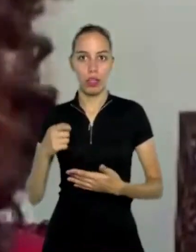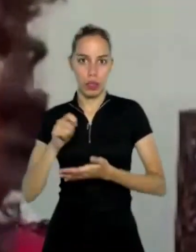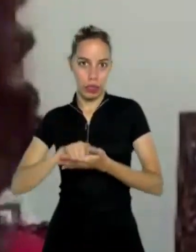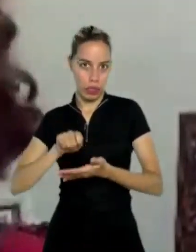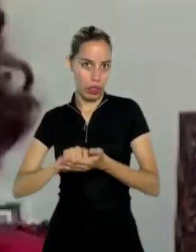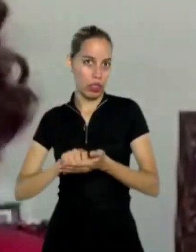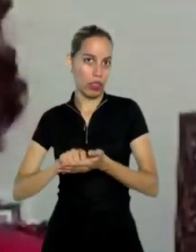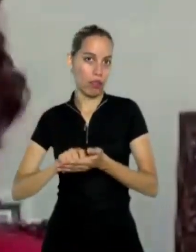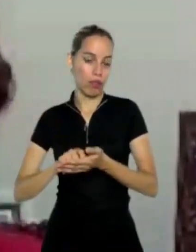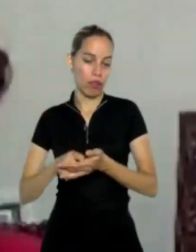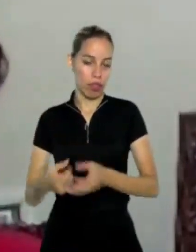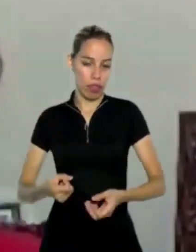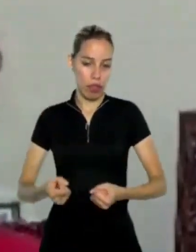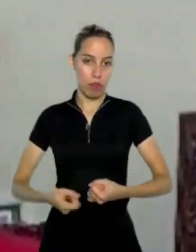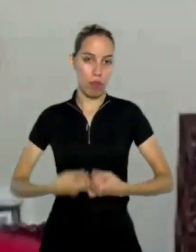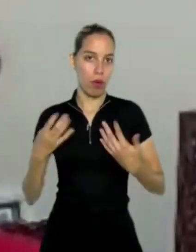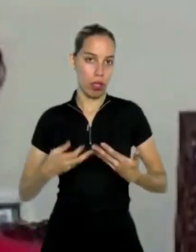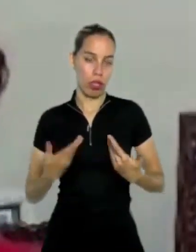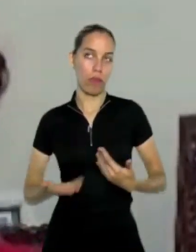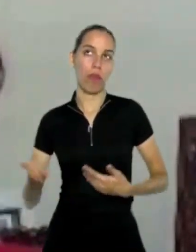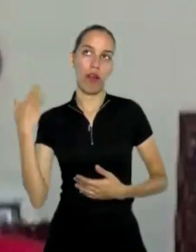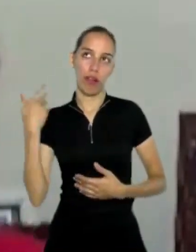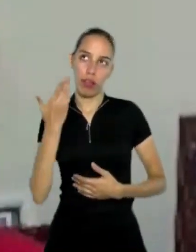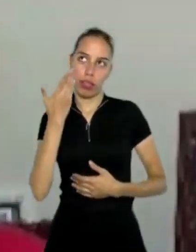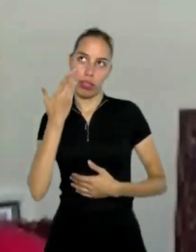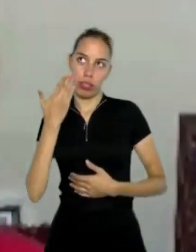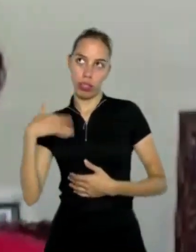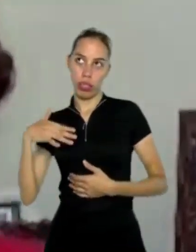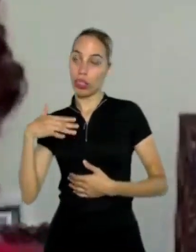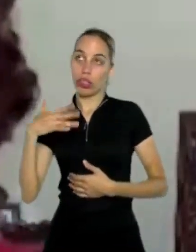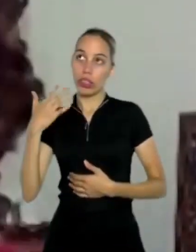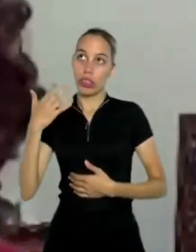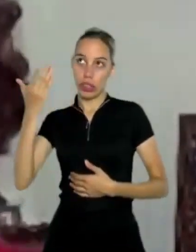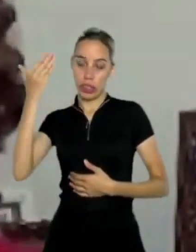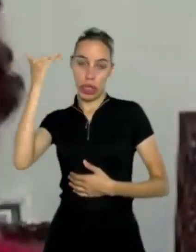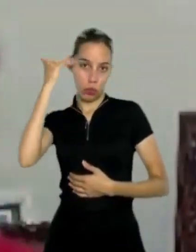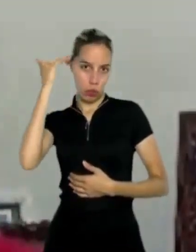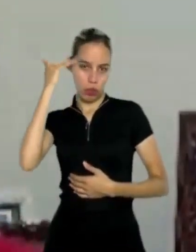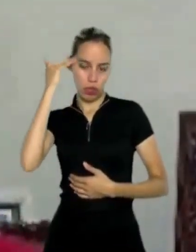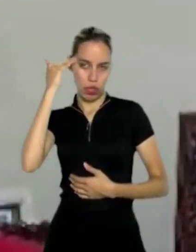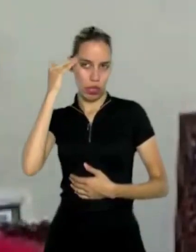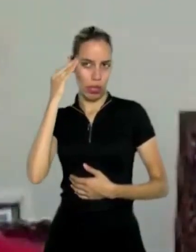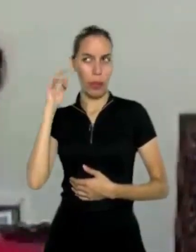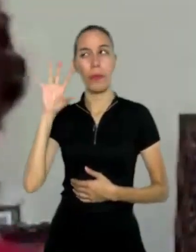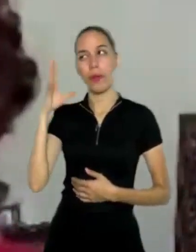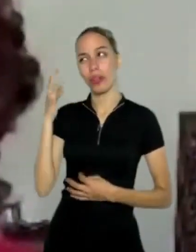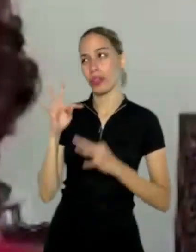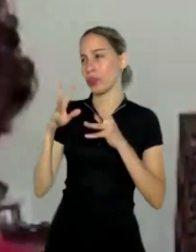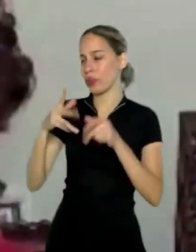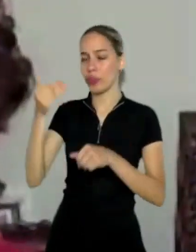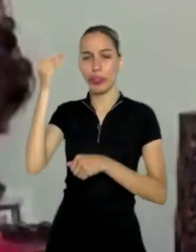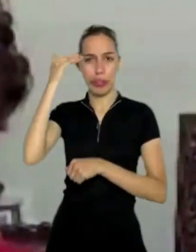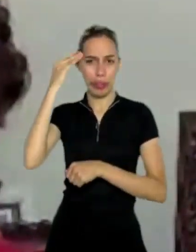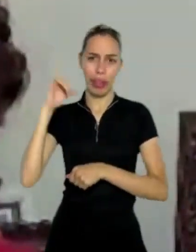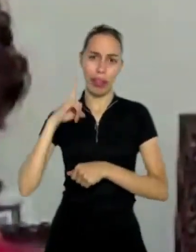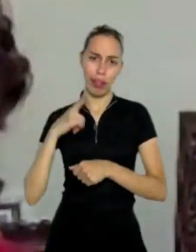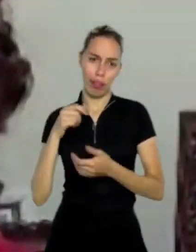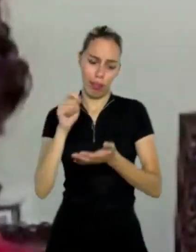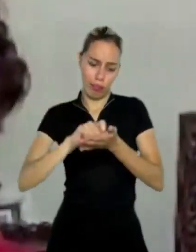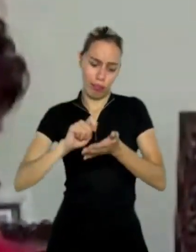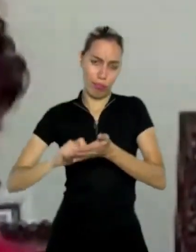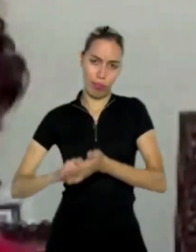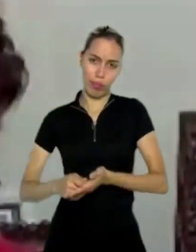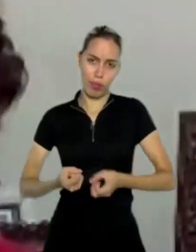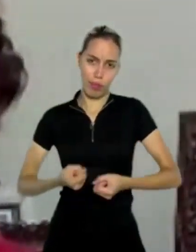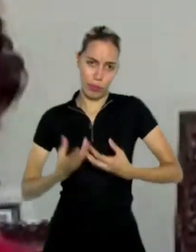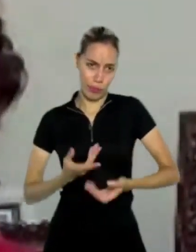de poemas quando adolescente, né? Mas eu acho que adolescente todo mundo tem seu caderninho, né? Isso que eu ia perguntar, porque às vezes